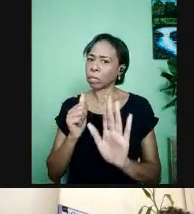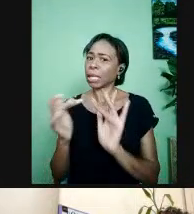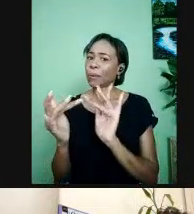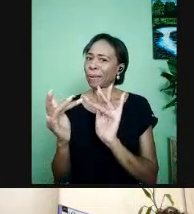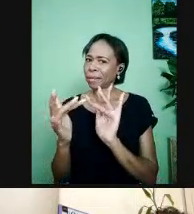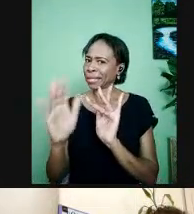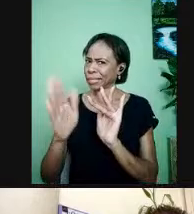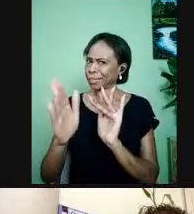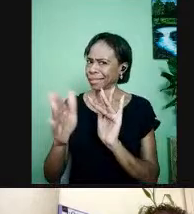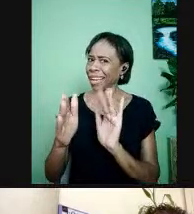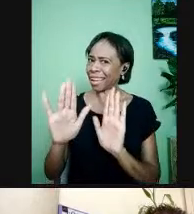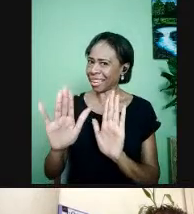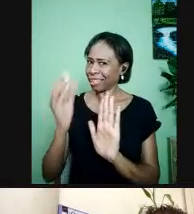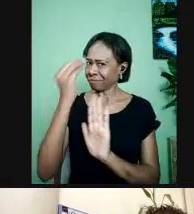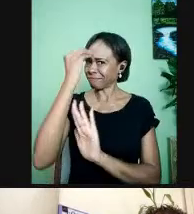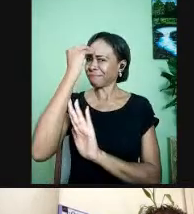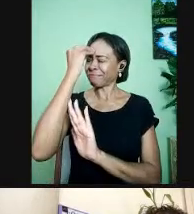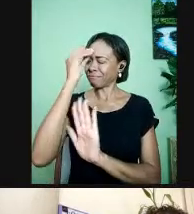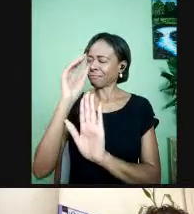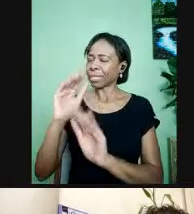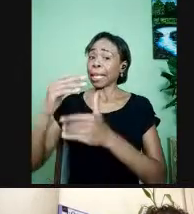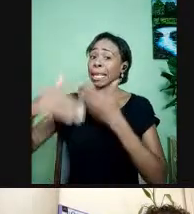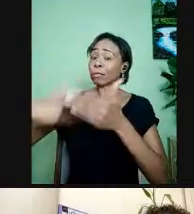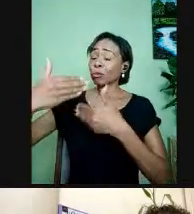na sequência, esse próprio...